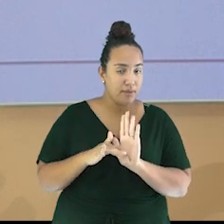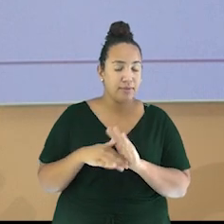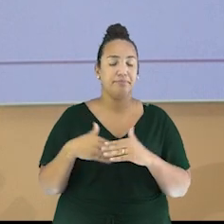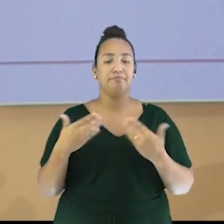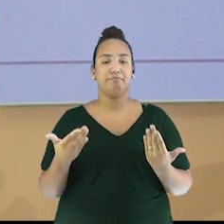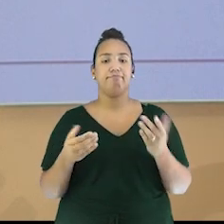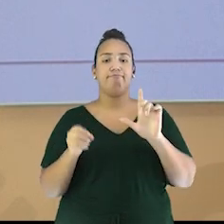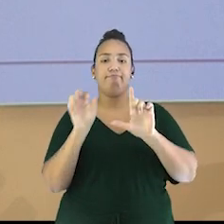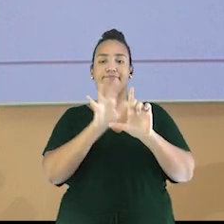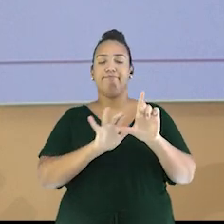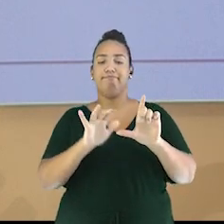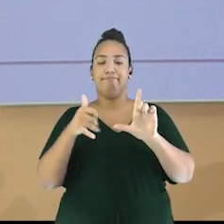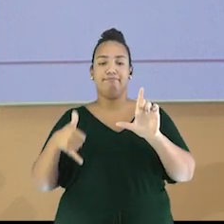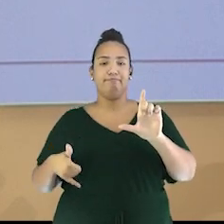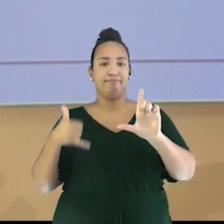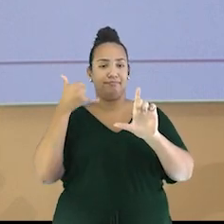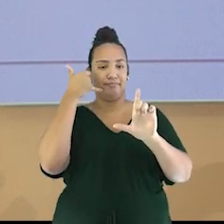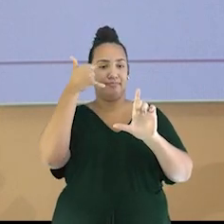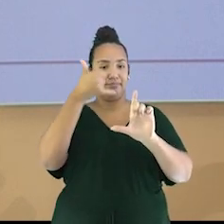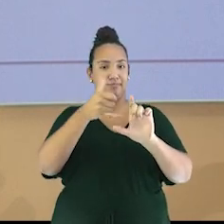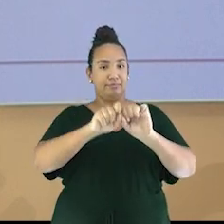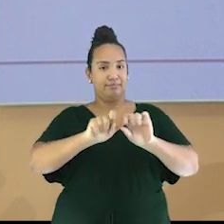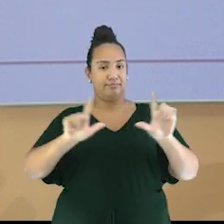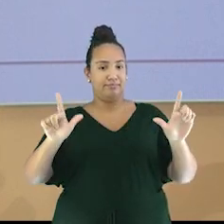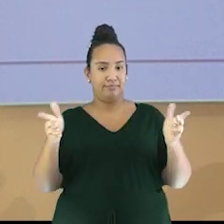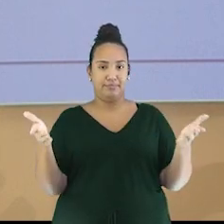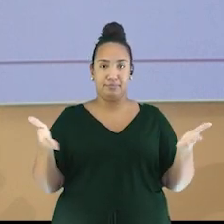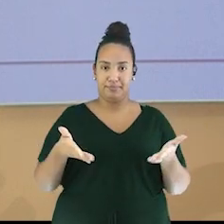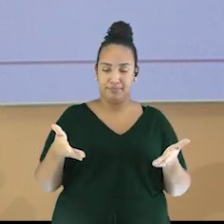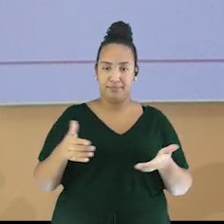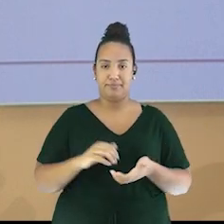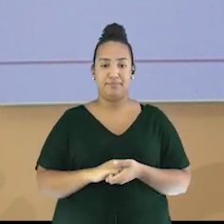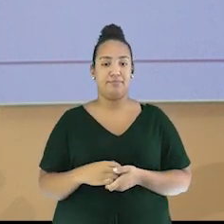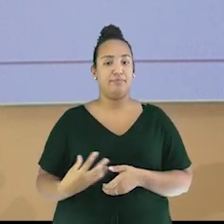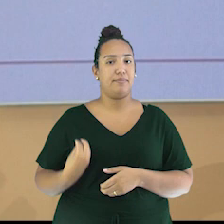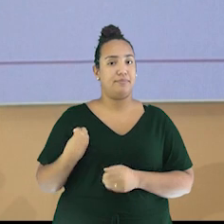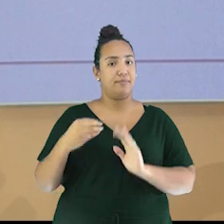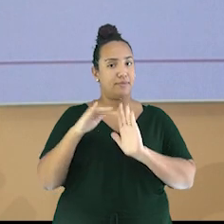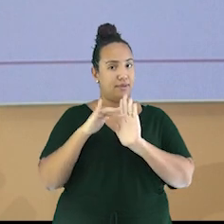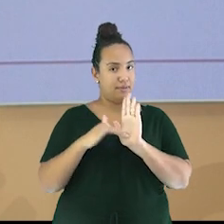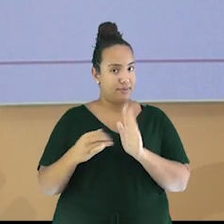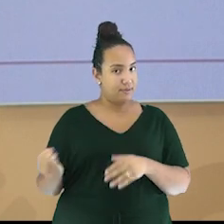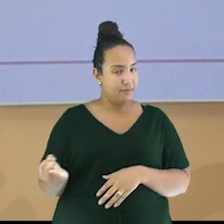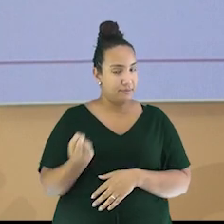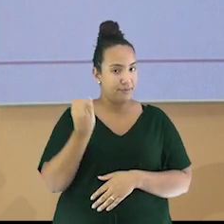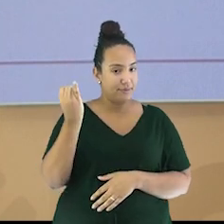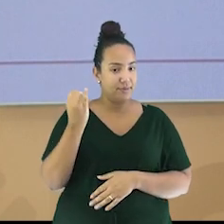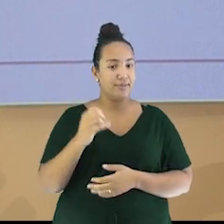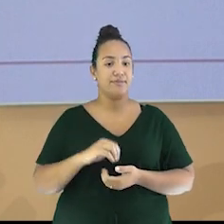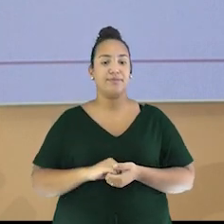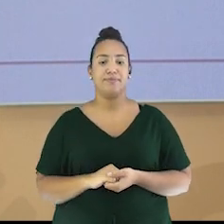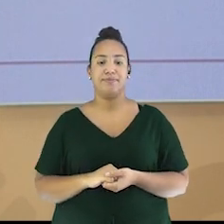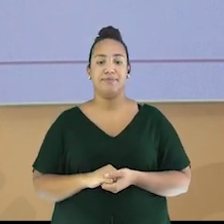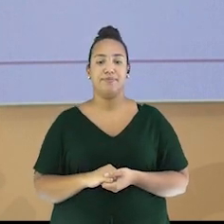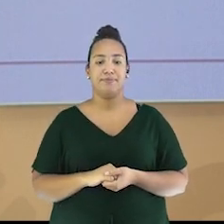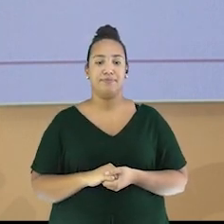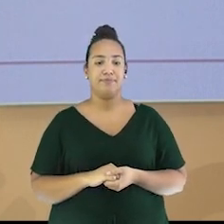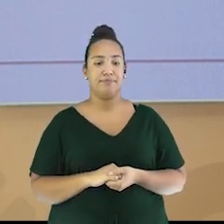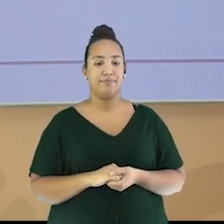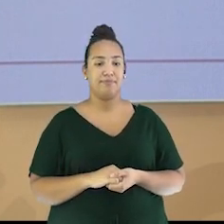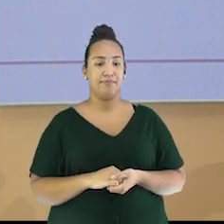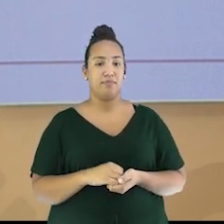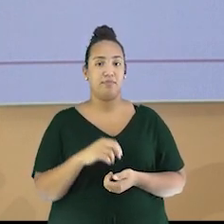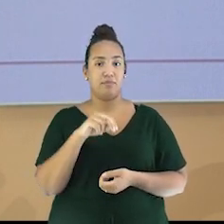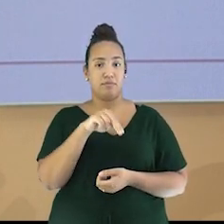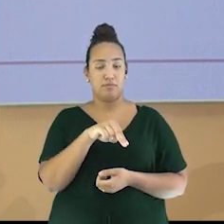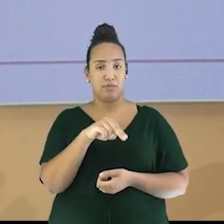seu celular para o QR Code que aparece na sua tela. Seu registro é muito importante. A notação científica é